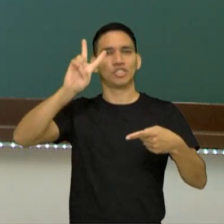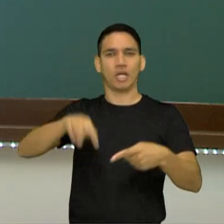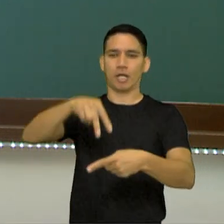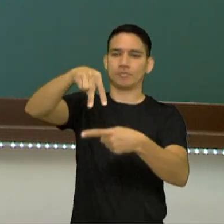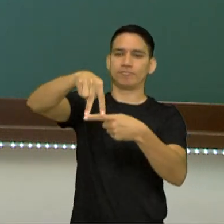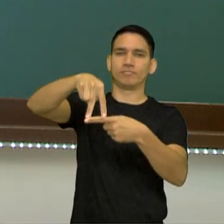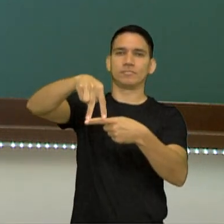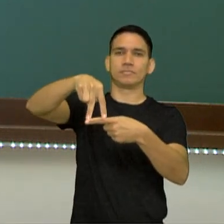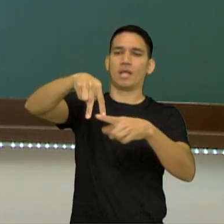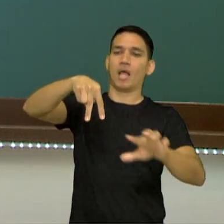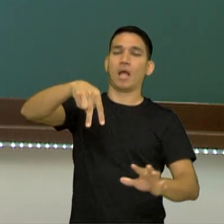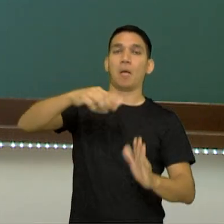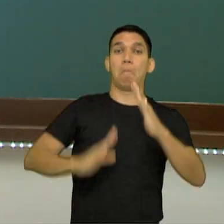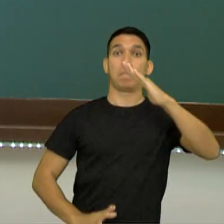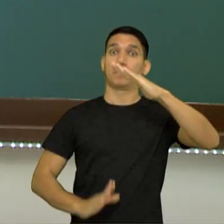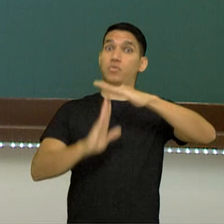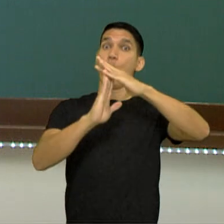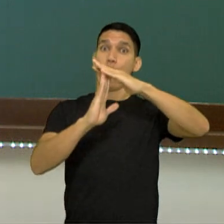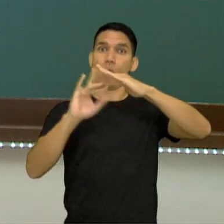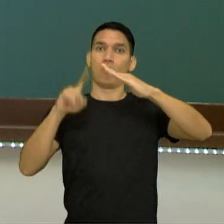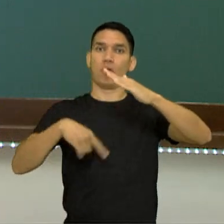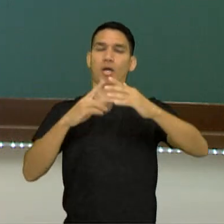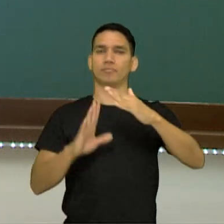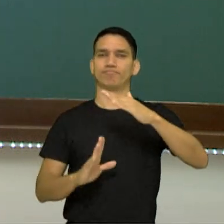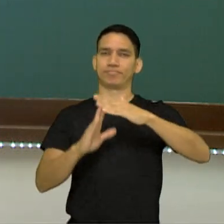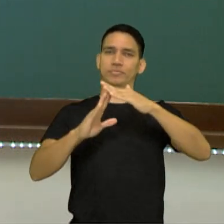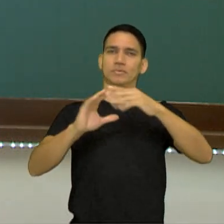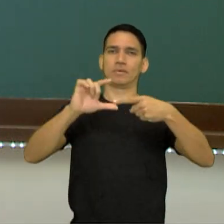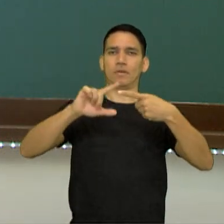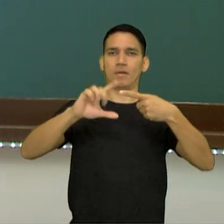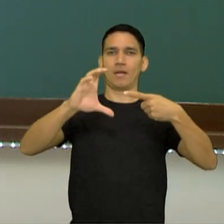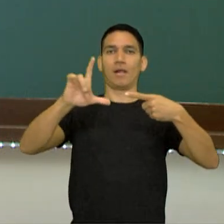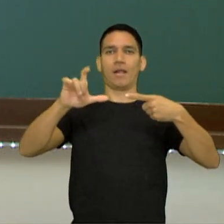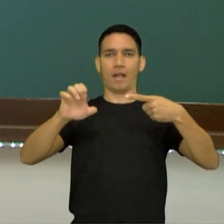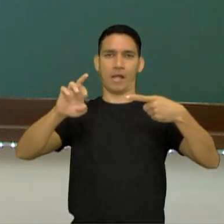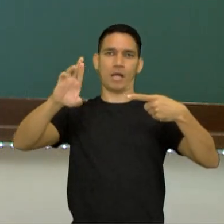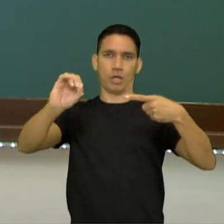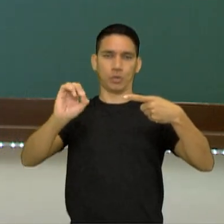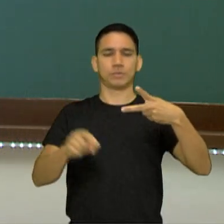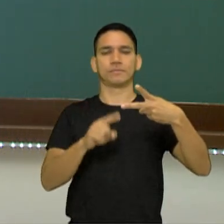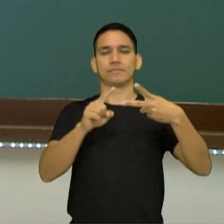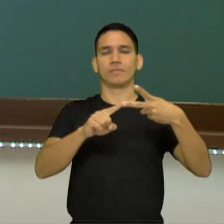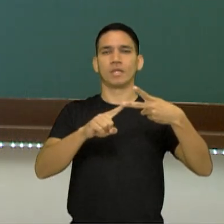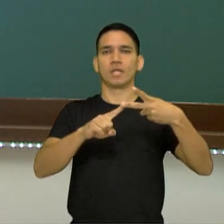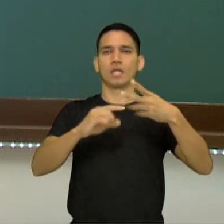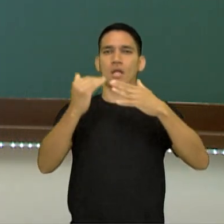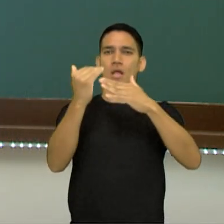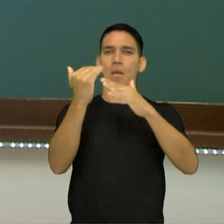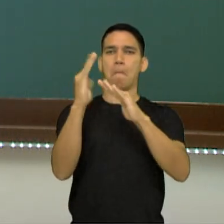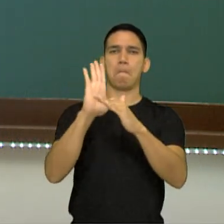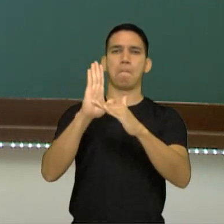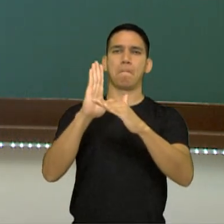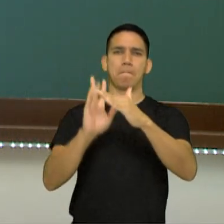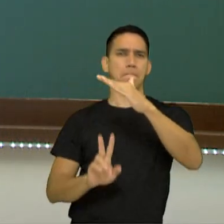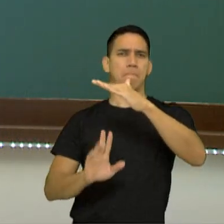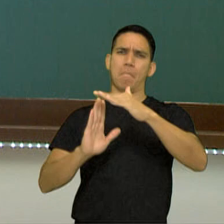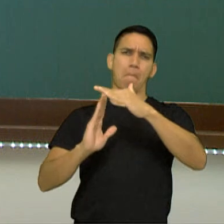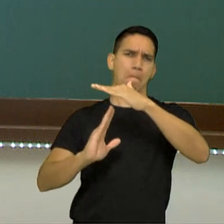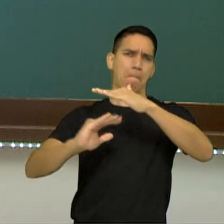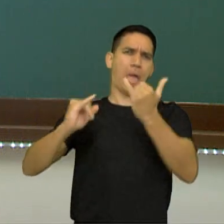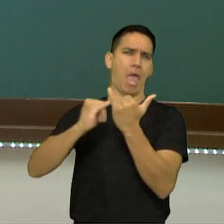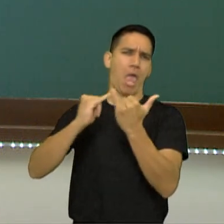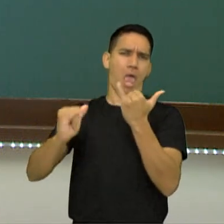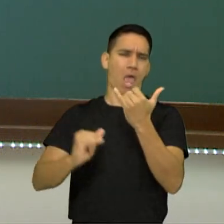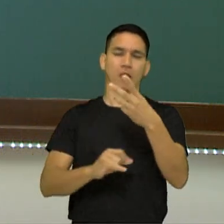ele estaria nesse topo desta pirâmide, tá? A nobreza estaria no meio desta pirâmide e o camponês.